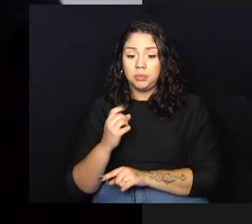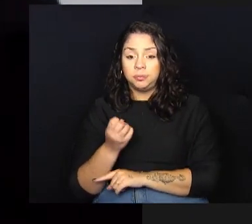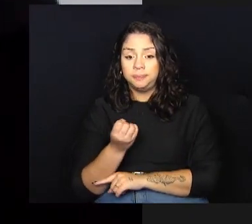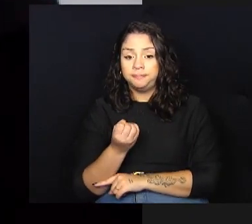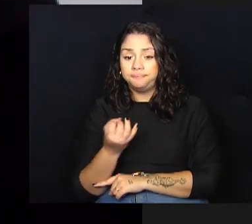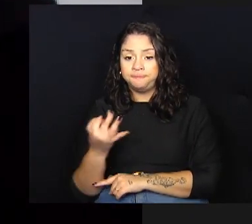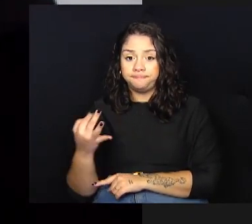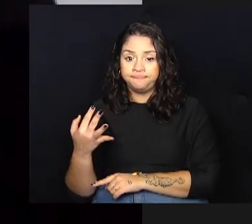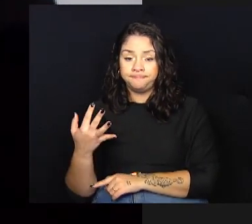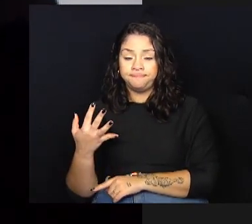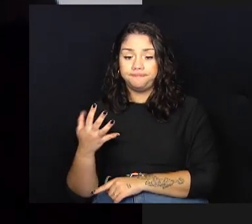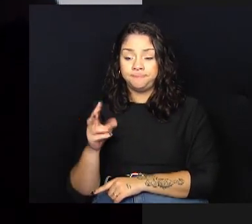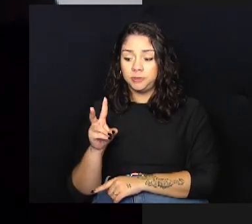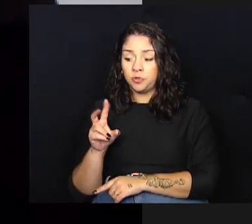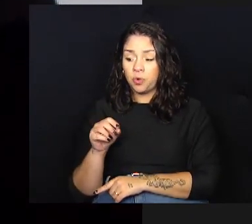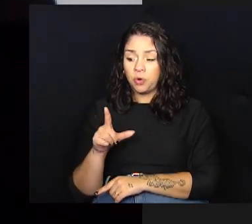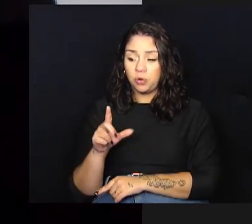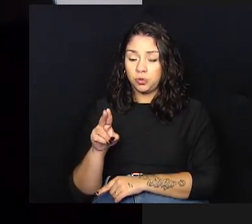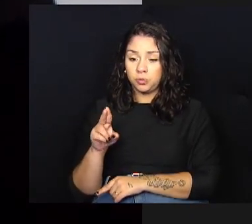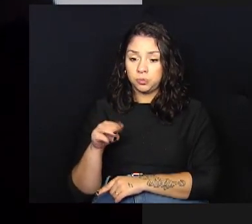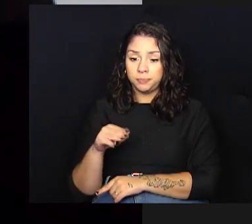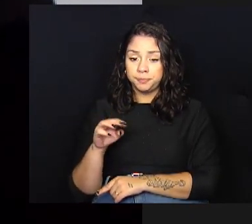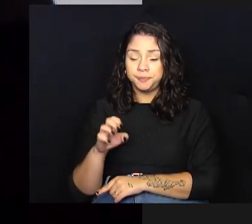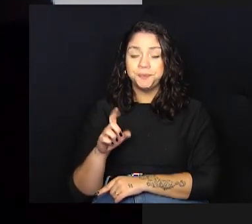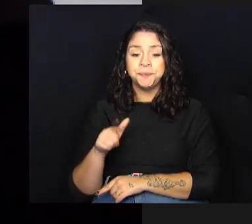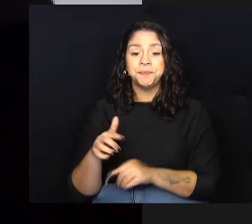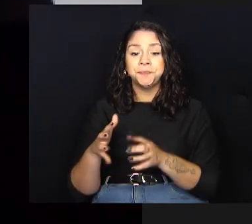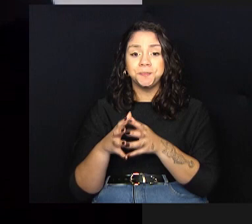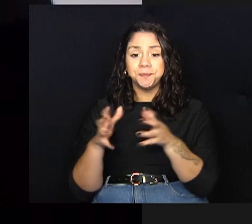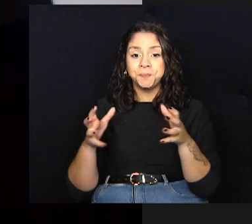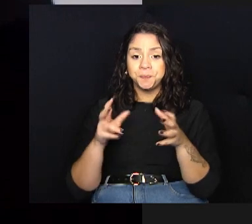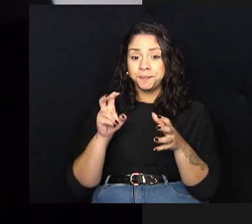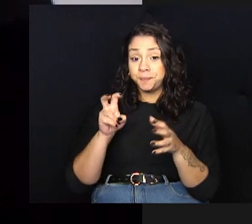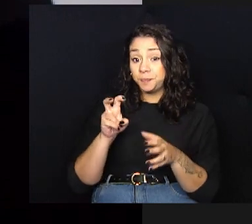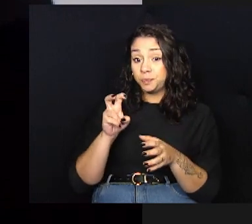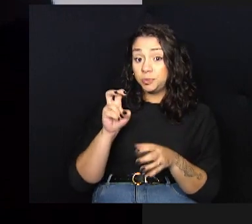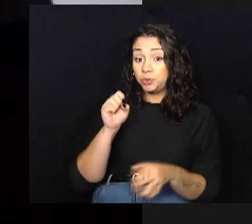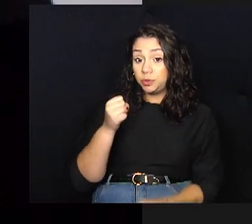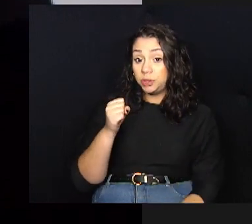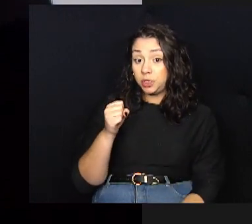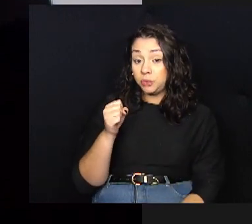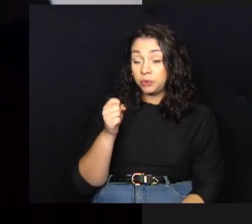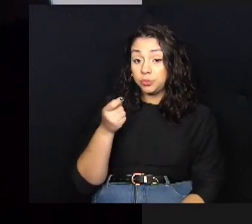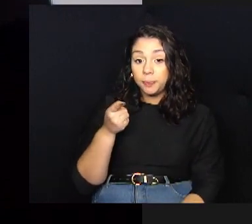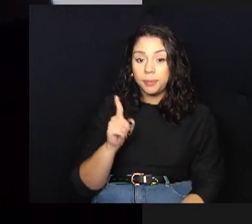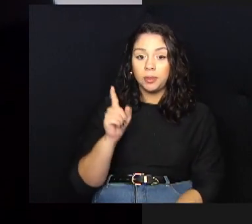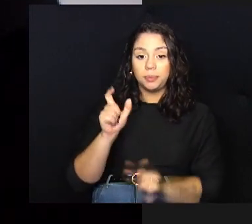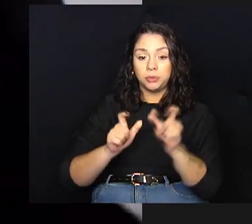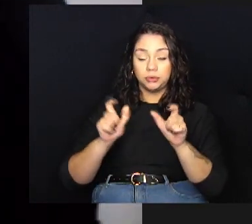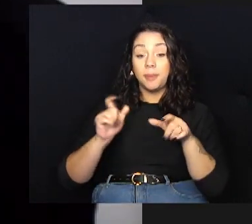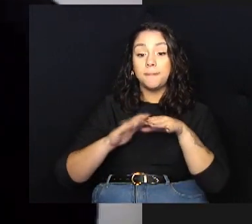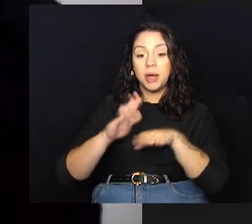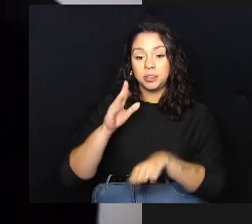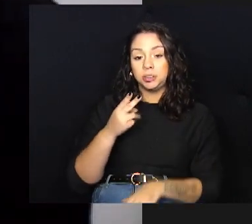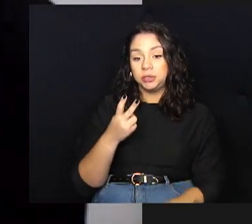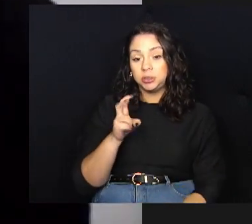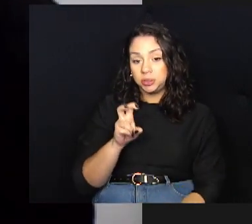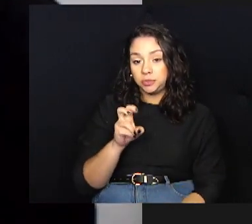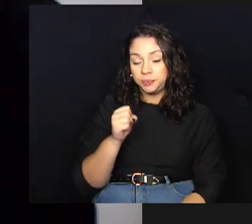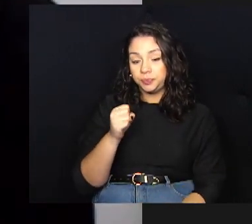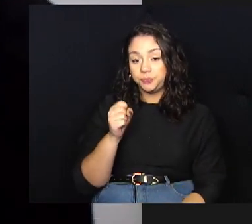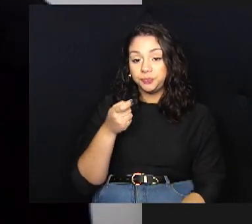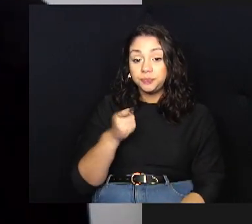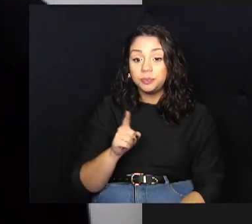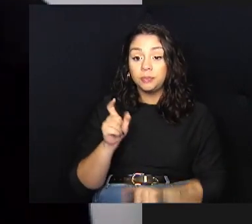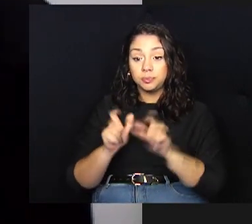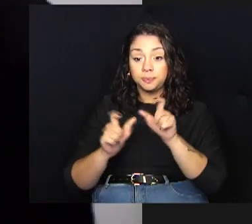esse crescimento é da ordem aí de 58 mil pessoas né mais de 58 mil pessoas o que é